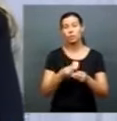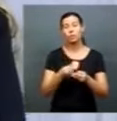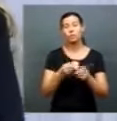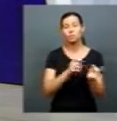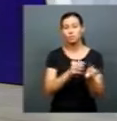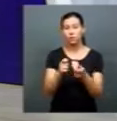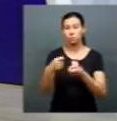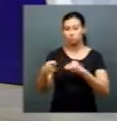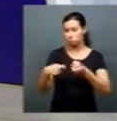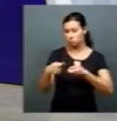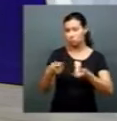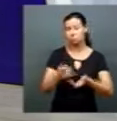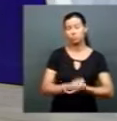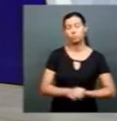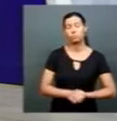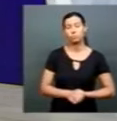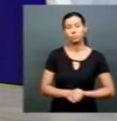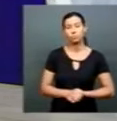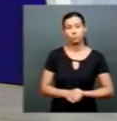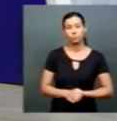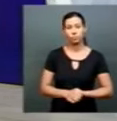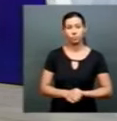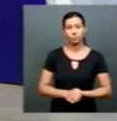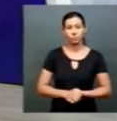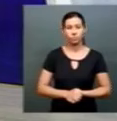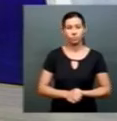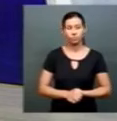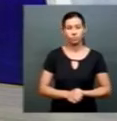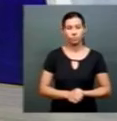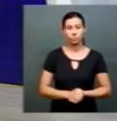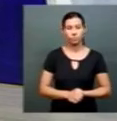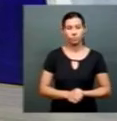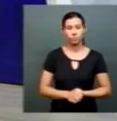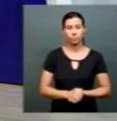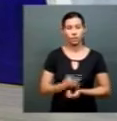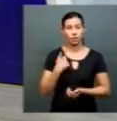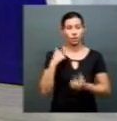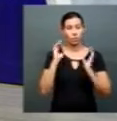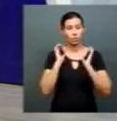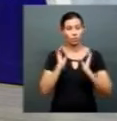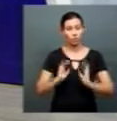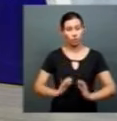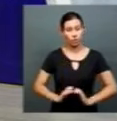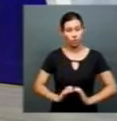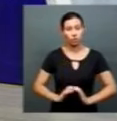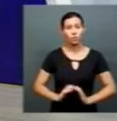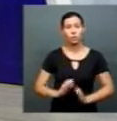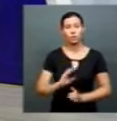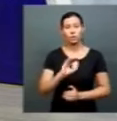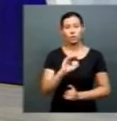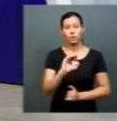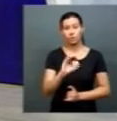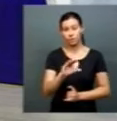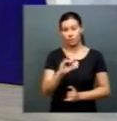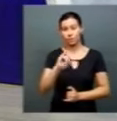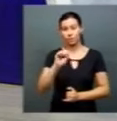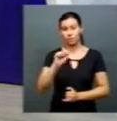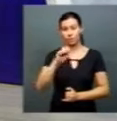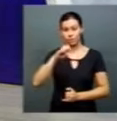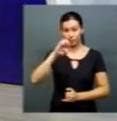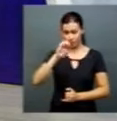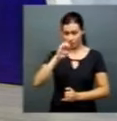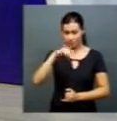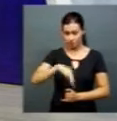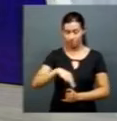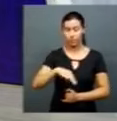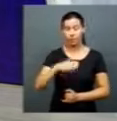para resolver algum problema. Isso tem aparecido muito, e eu, enquanto coordenadora da incubadora de empresas, né, do CIEM, a gente